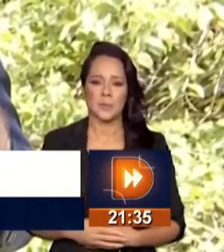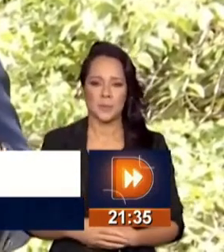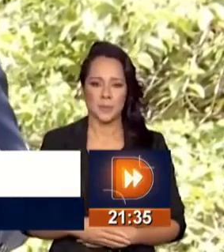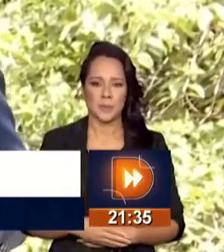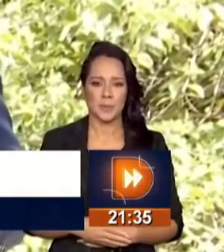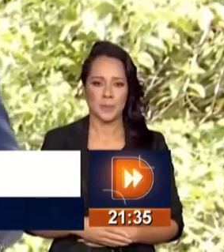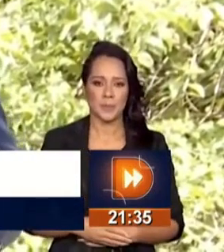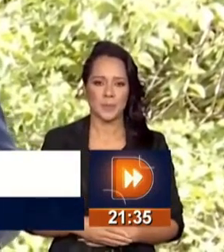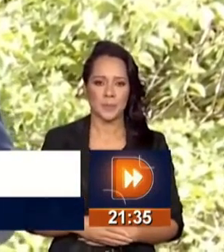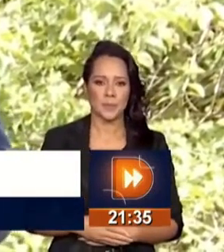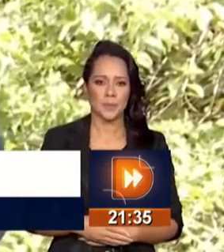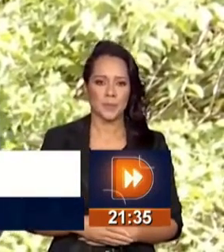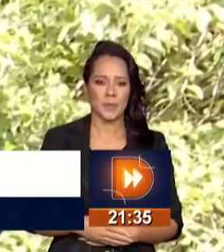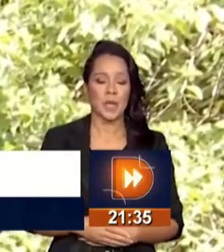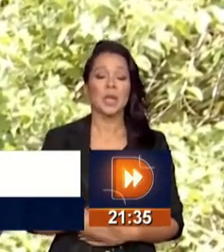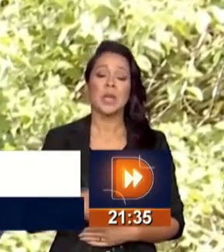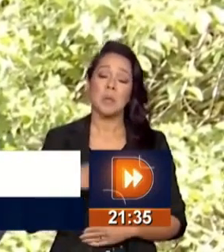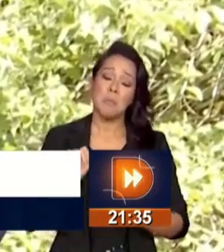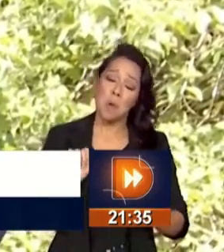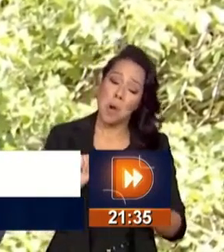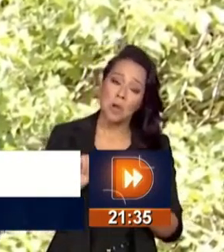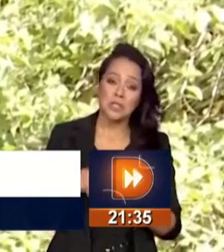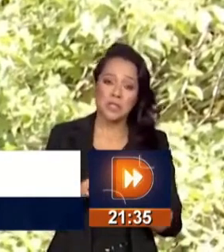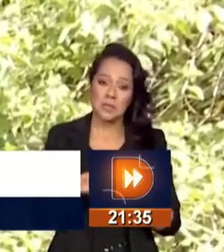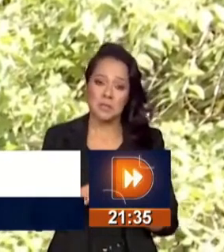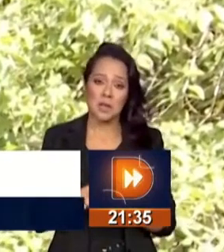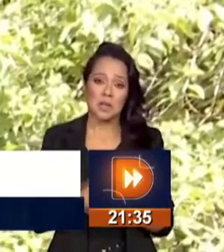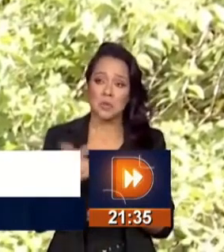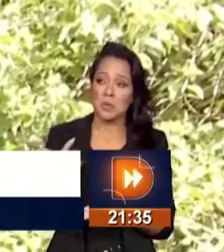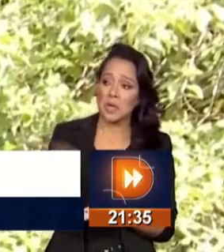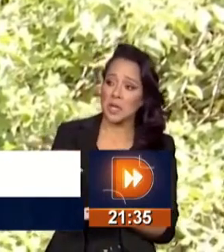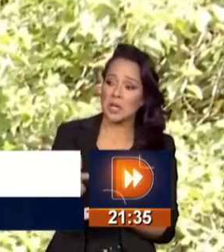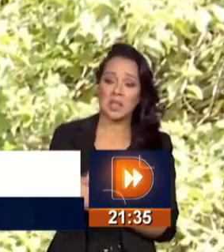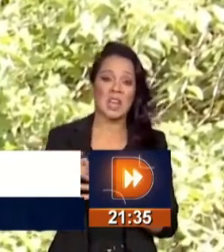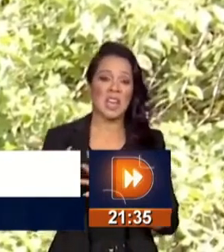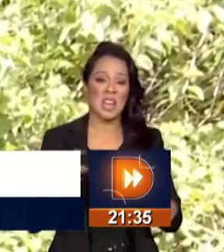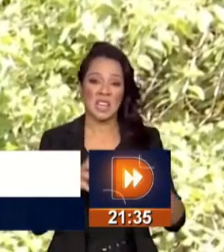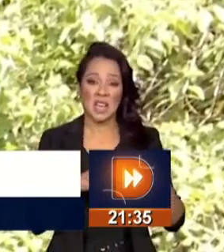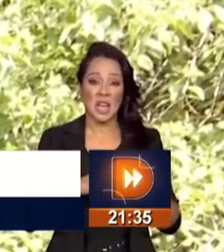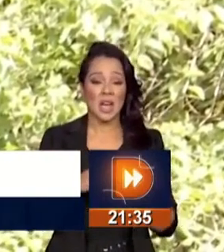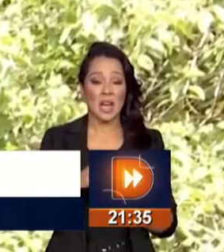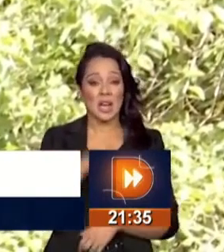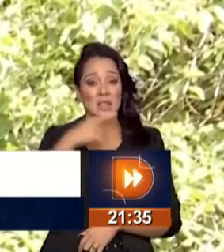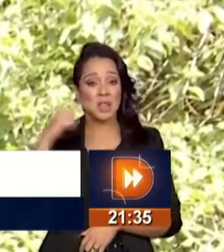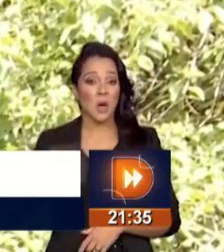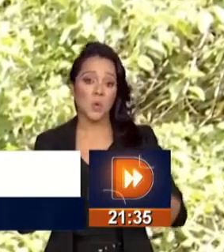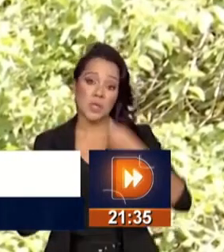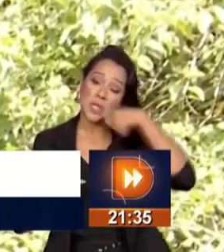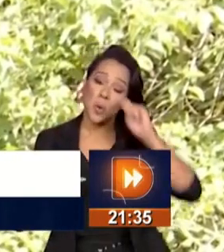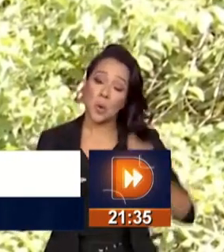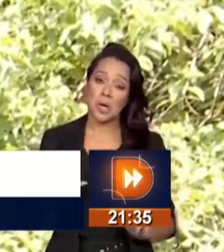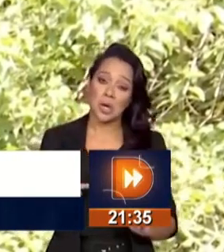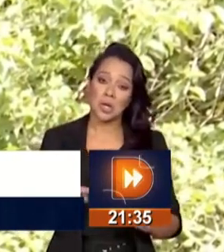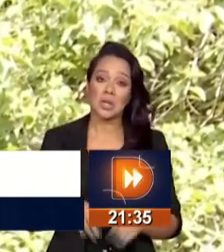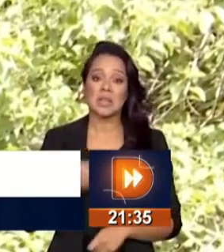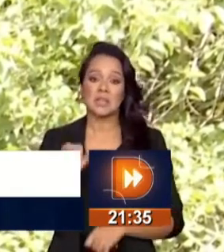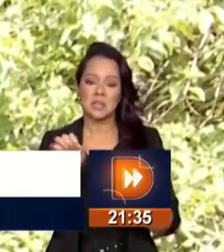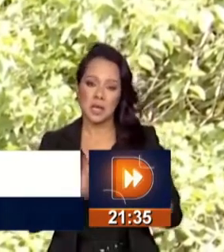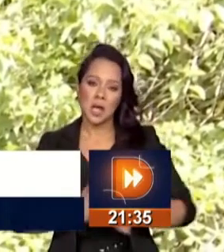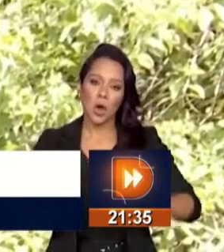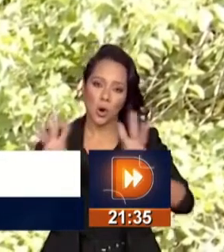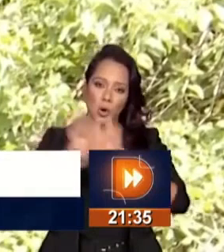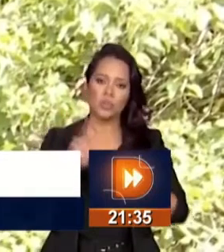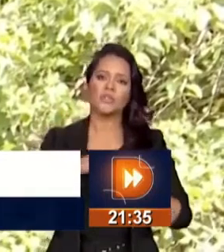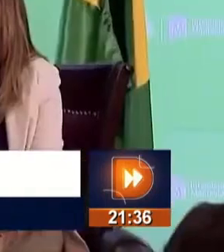de manera más representativa. Quién sabe, no estaría viendo la guerra Rusia y Ucrania si la ONU